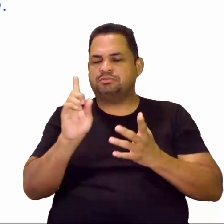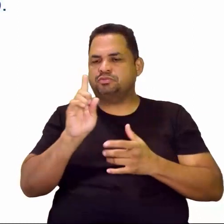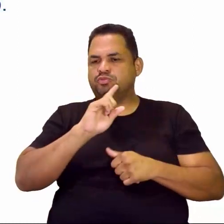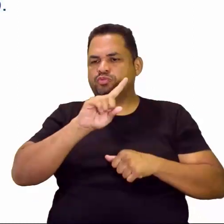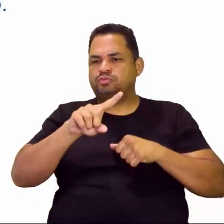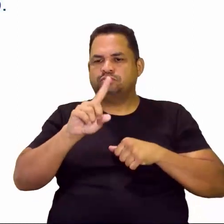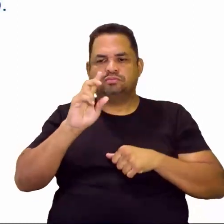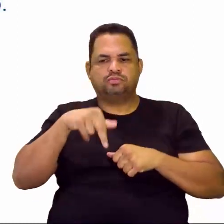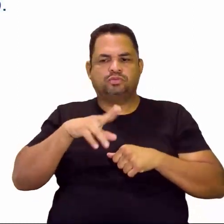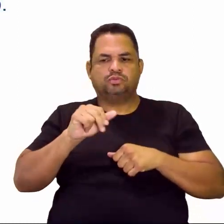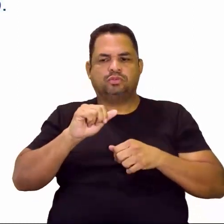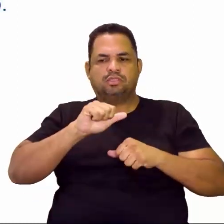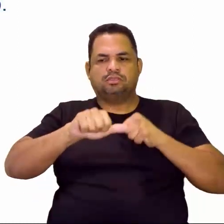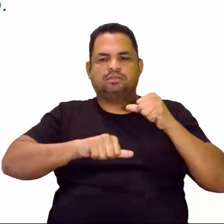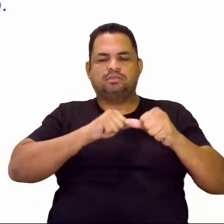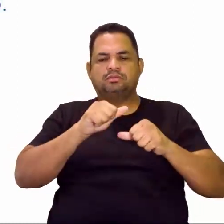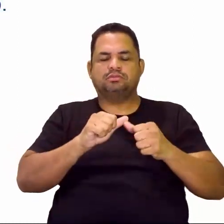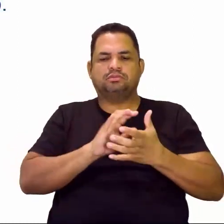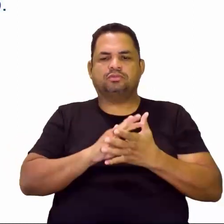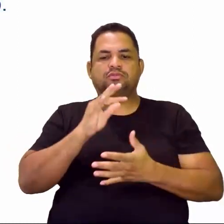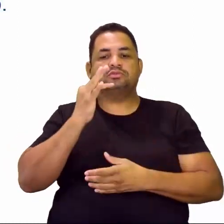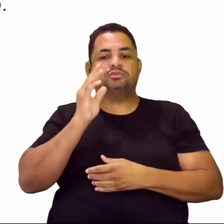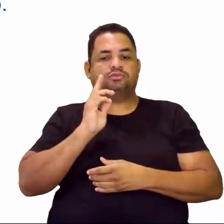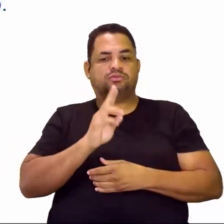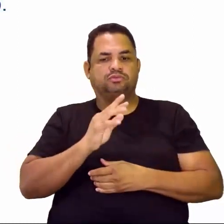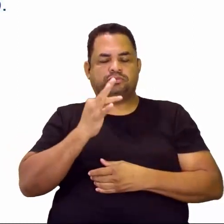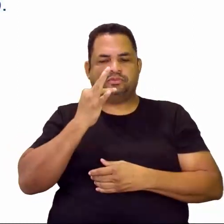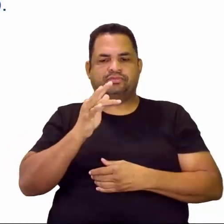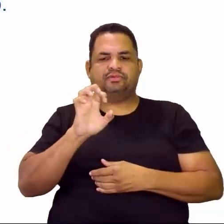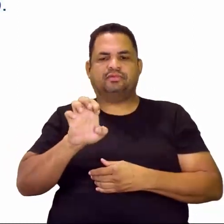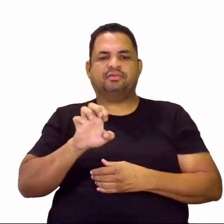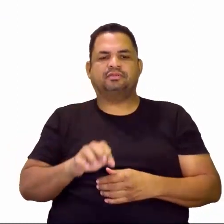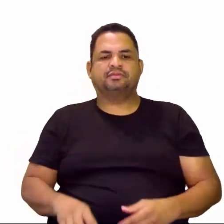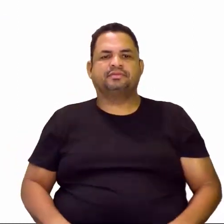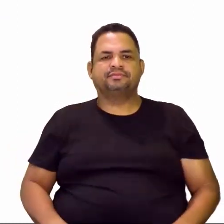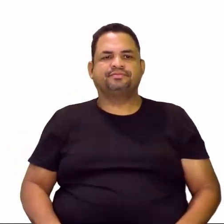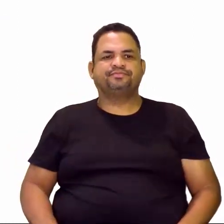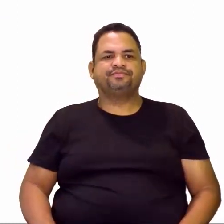muda, continua sendo ferro. Ficou claro aí, pessoal?